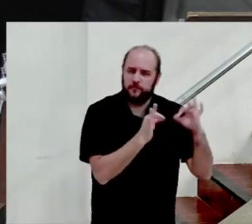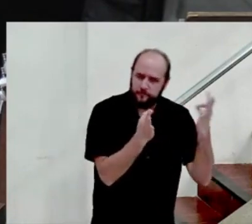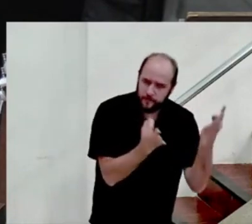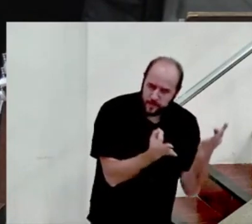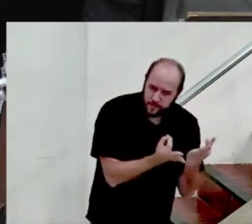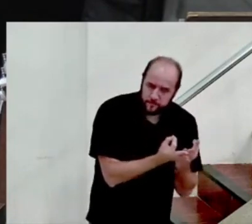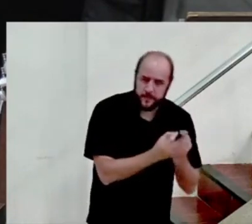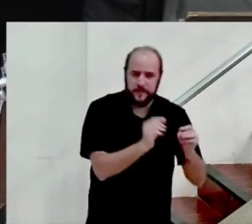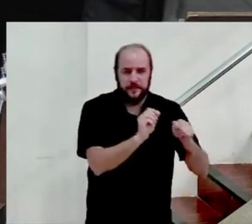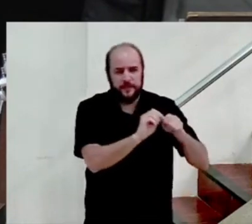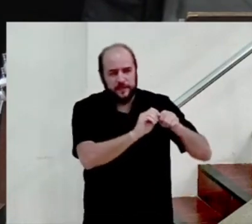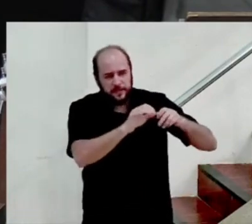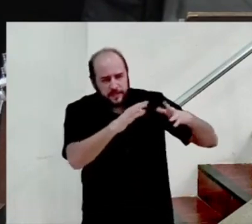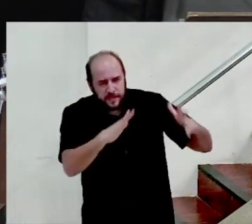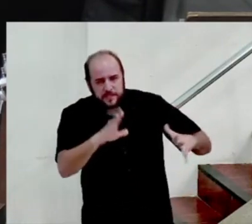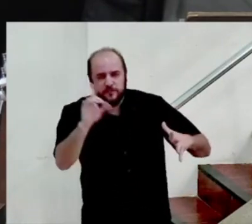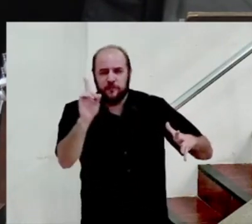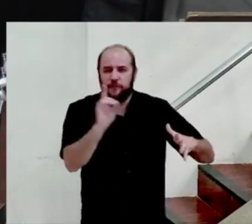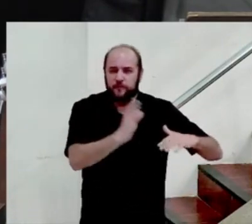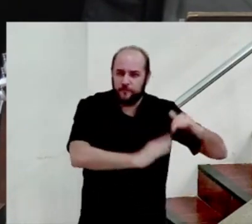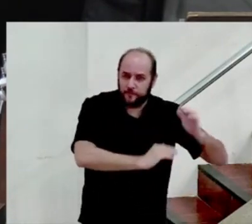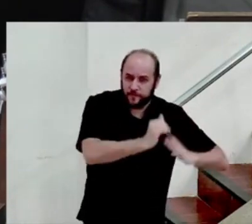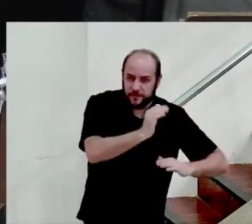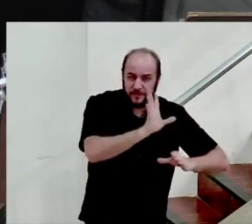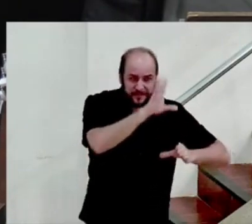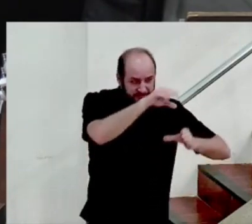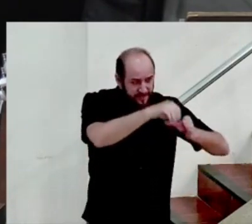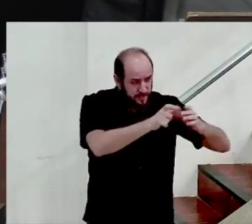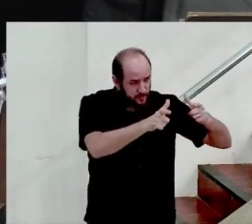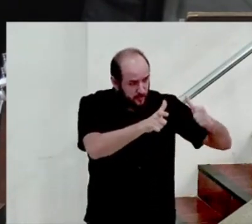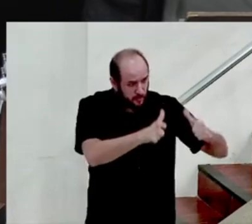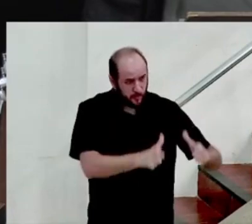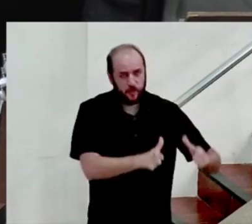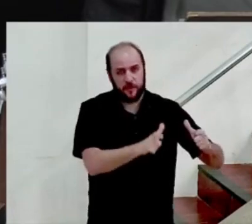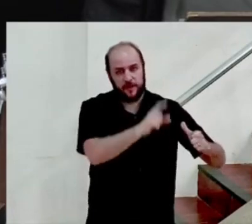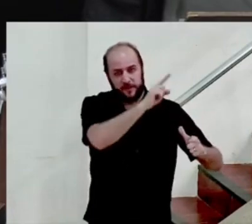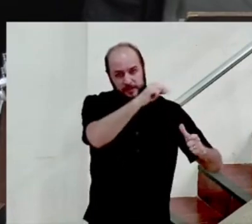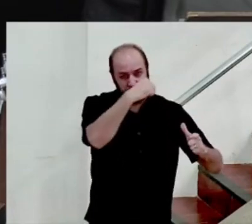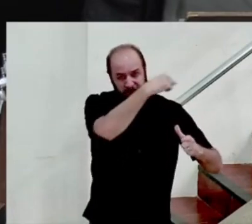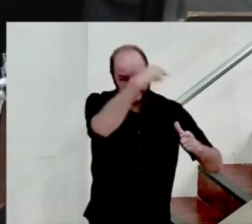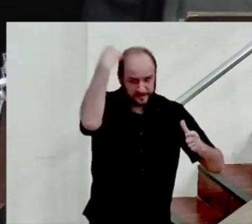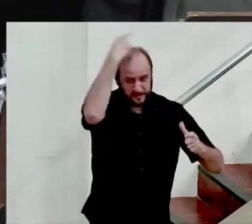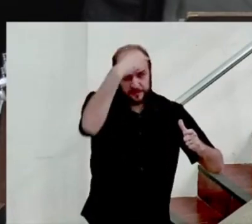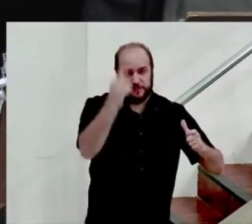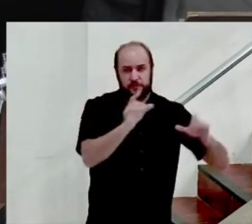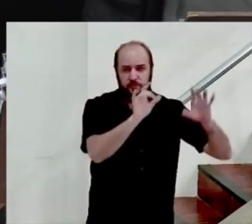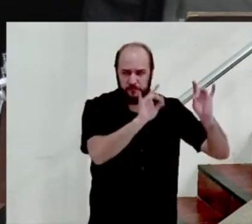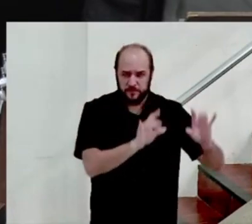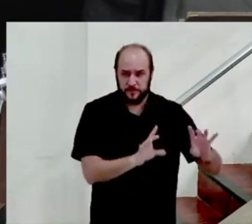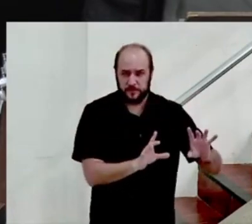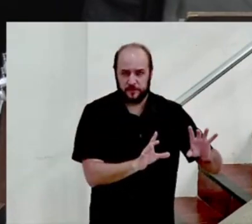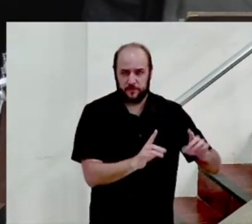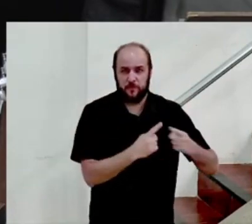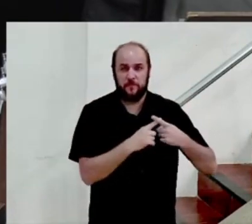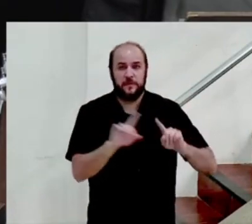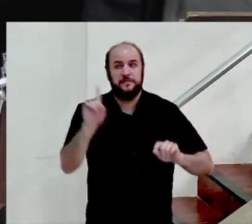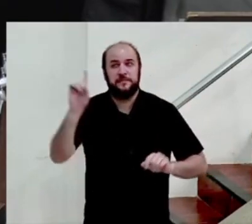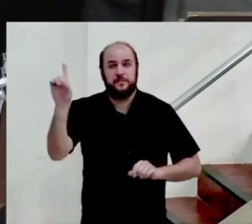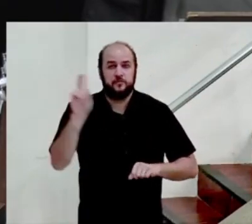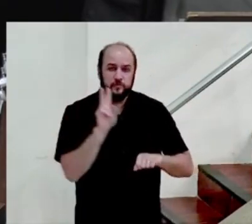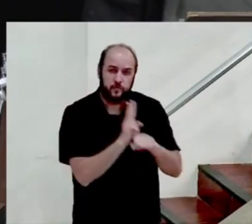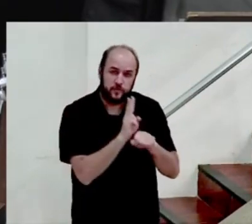a criação que ele fez dentro de um microcosmos que era a arca, mas também o Senhor preservando